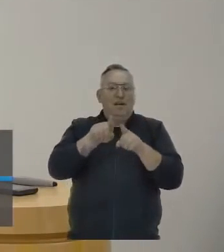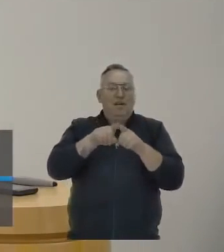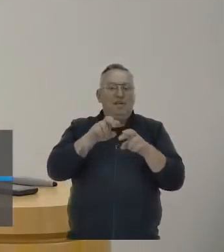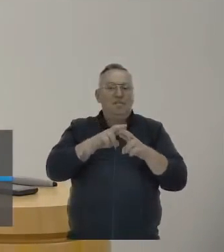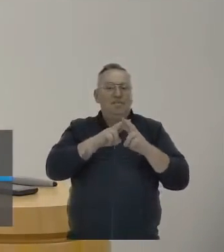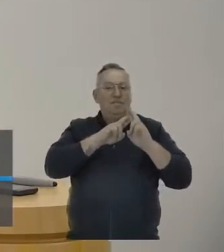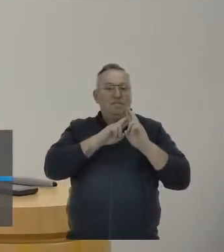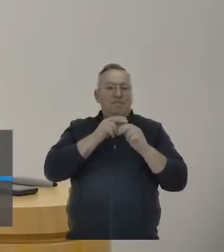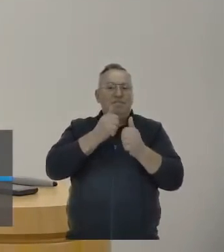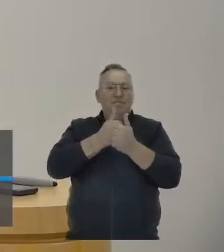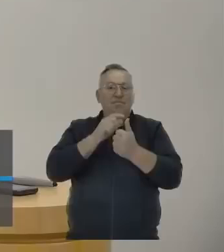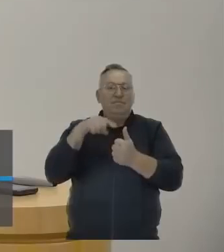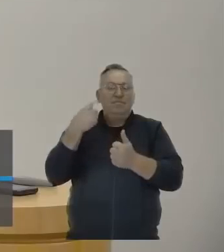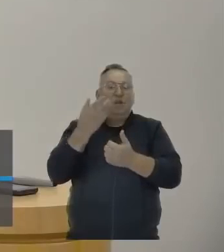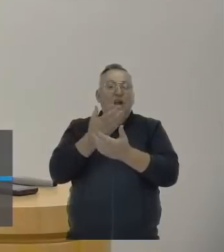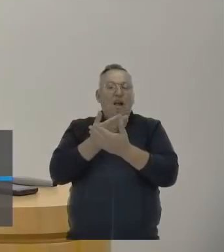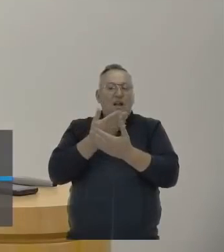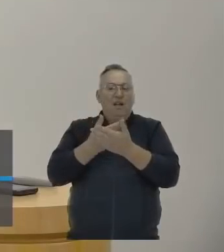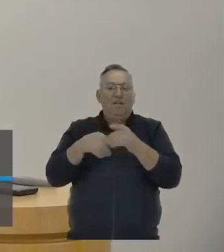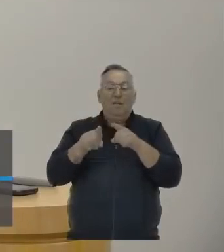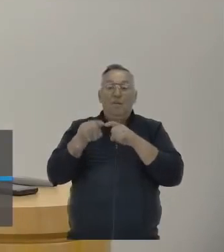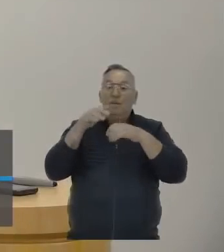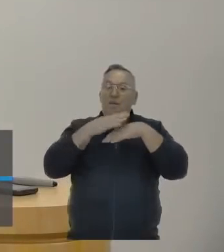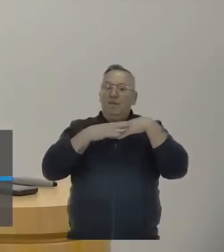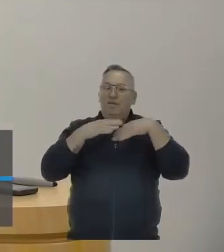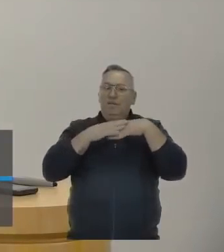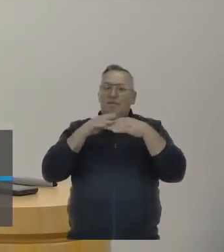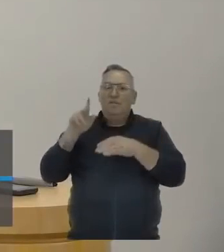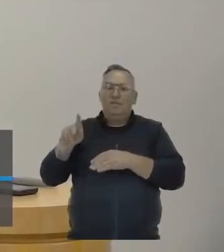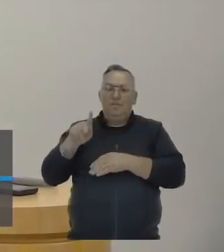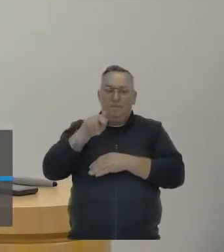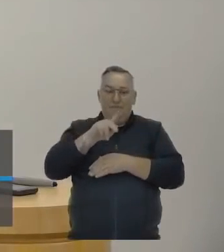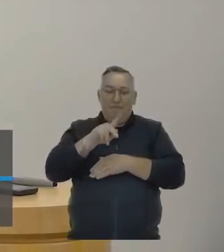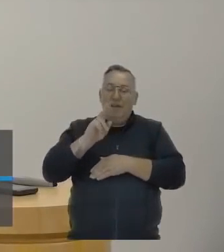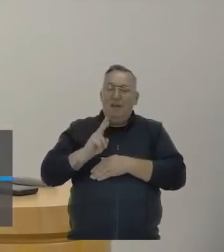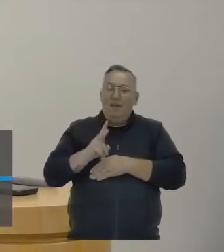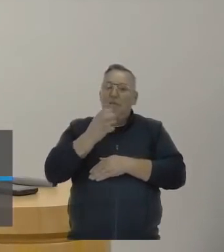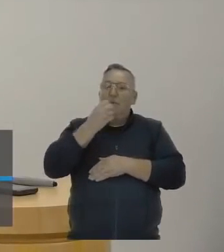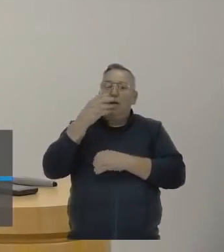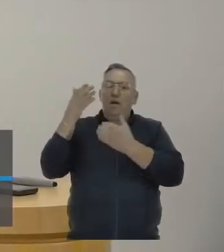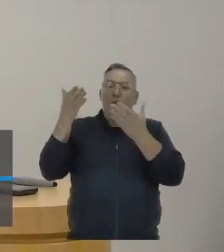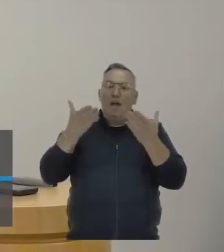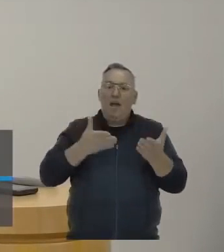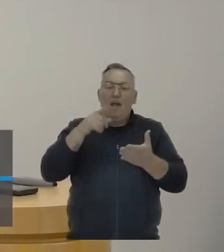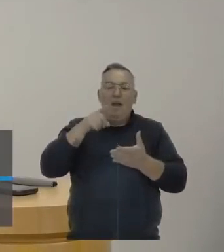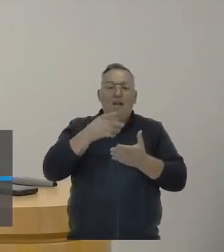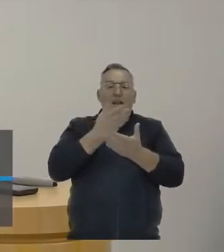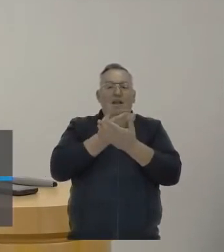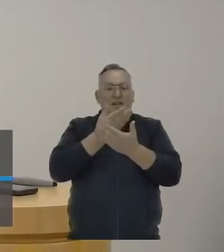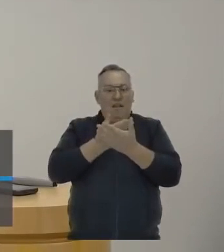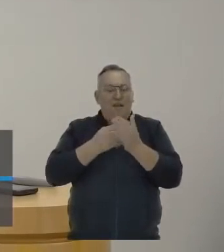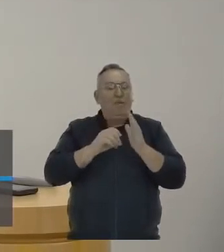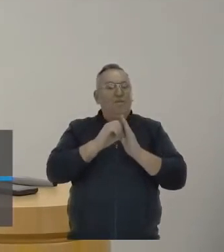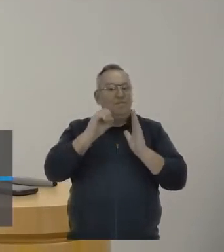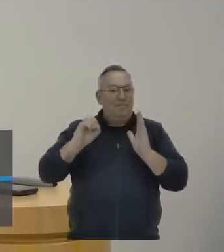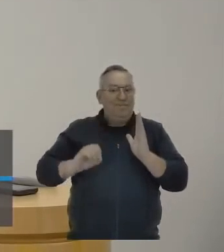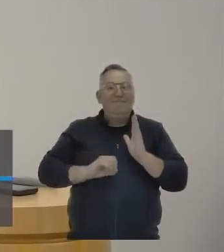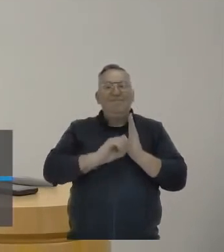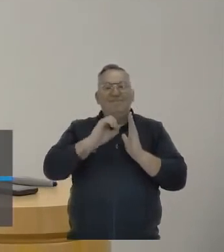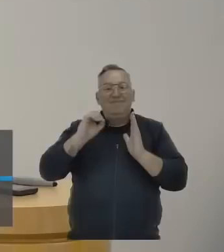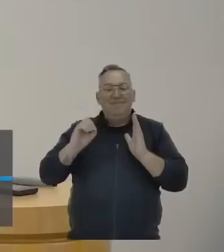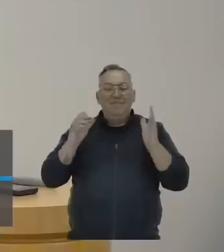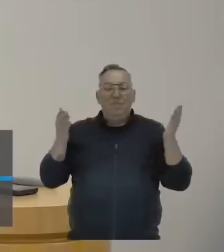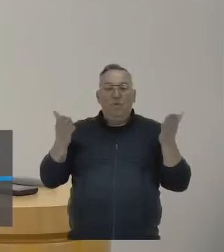acompanham nossas aulas, nossos queridos colegas professores, são sempre muito bem-vindos aqui nas aulas do Centro de Mídias.